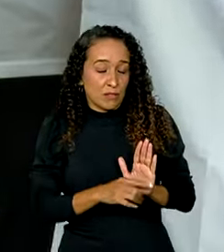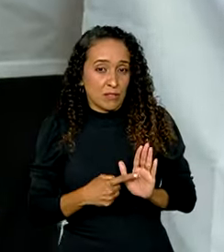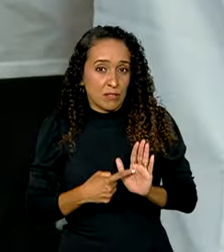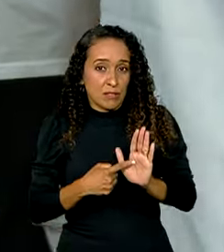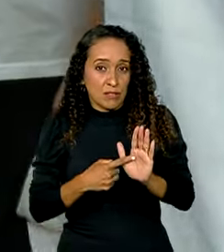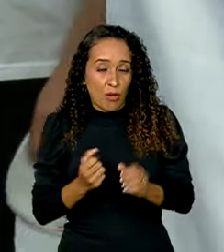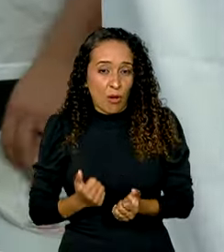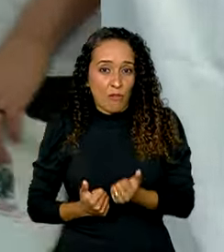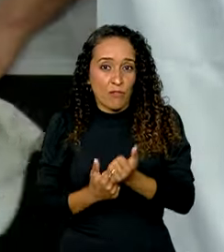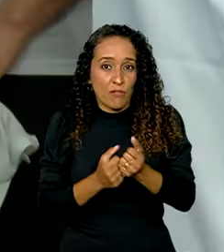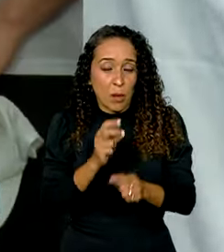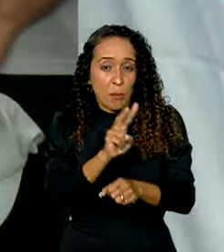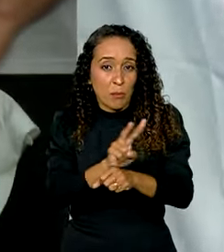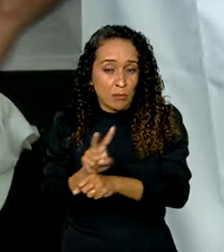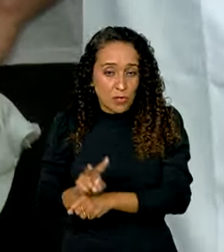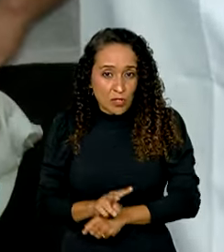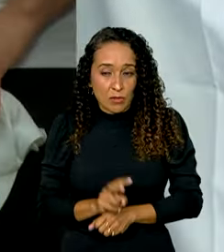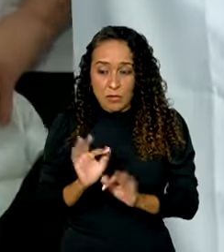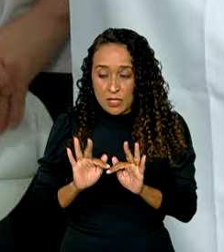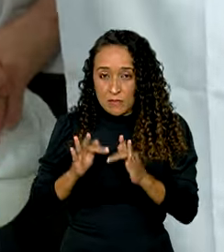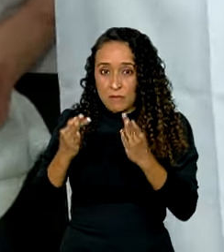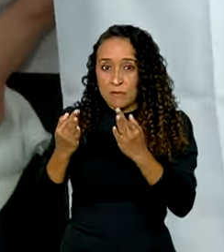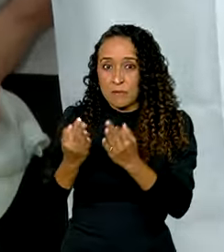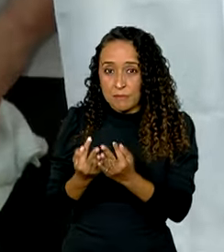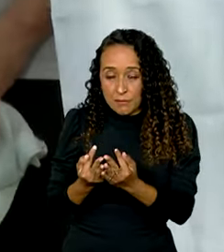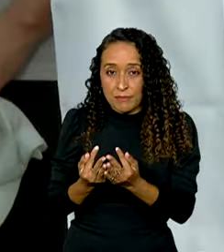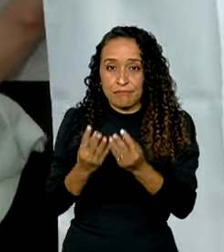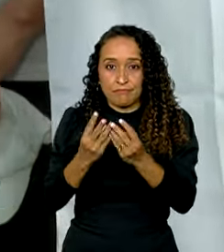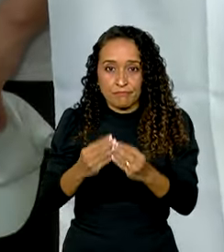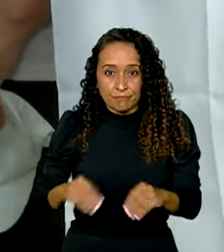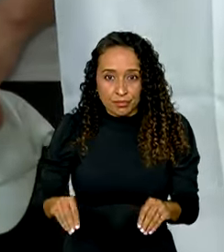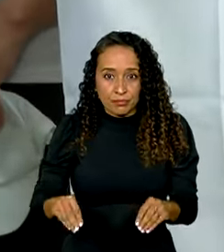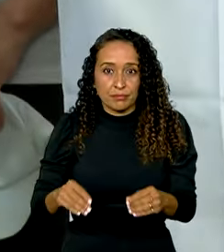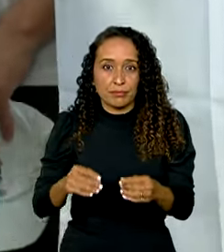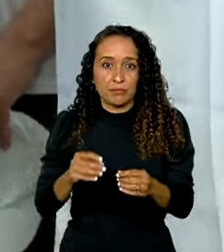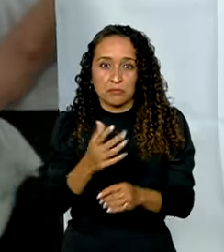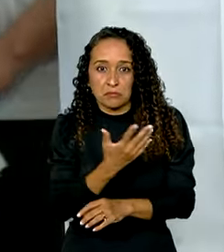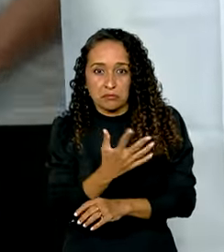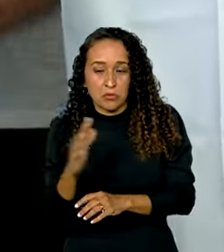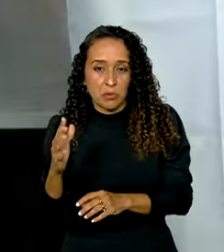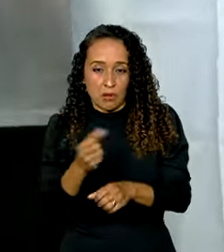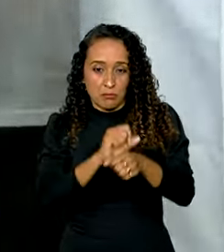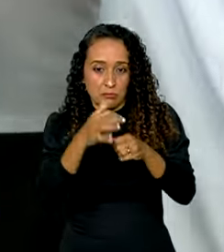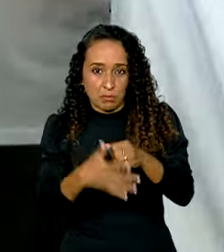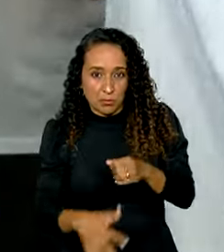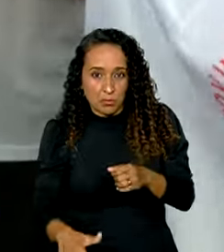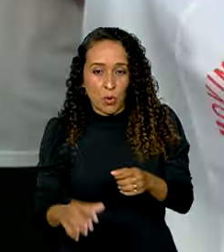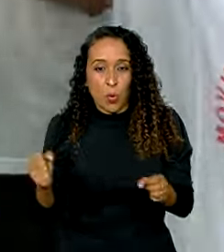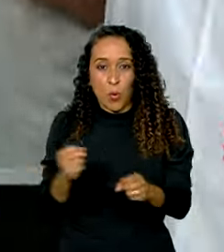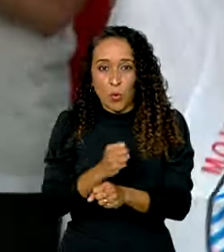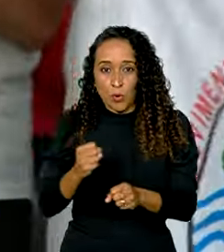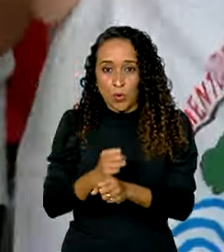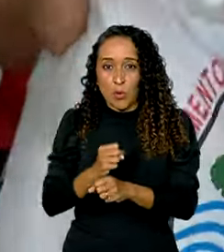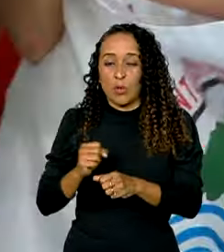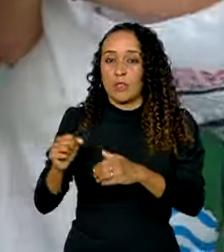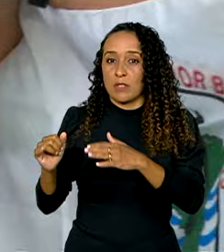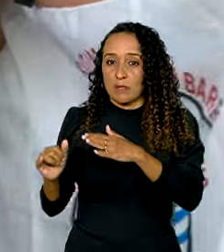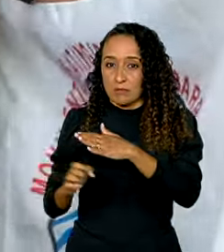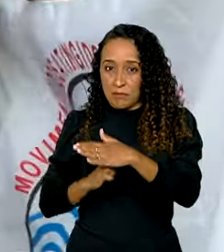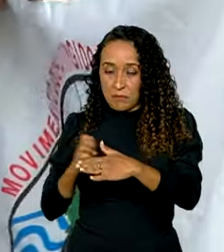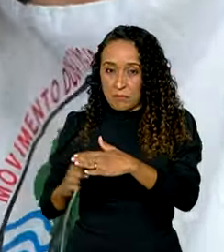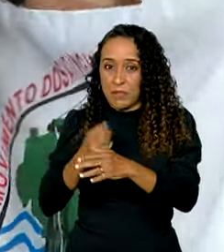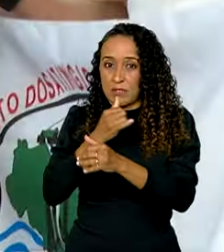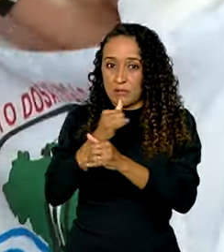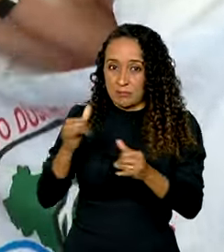oferecer total proteção às famílias atingidas por desastres em barragens construídas por hidrelétricas